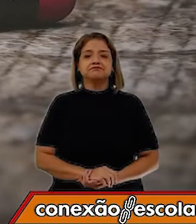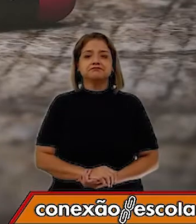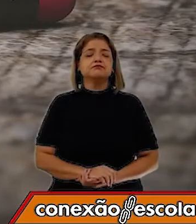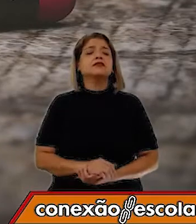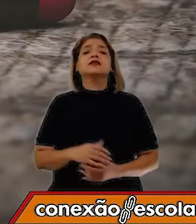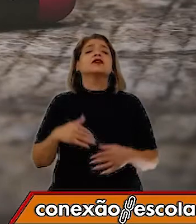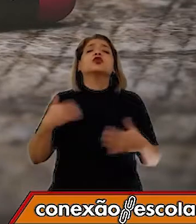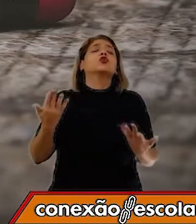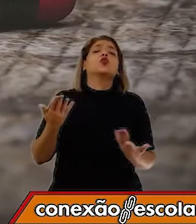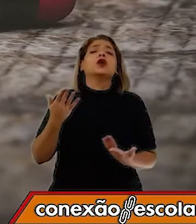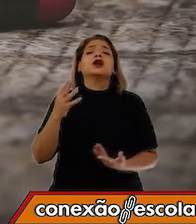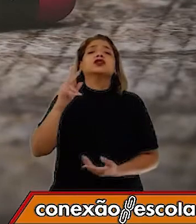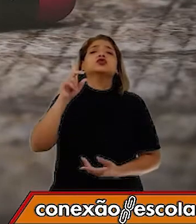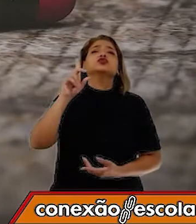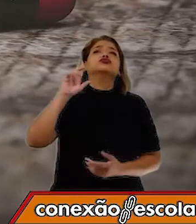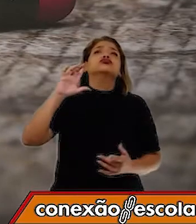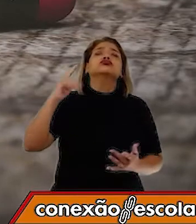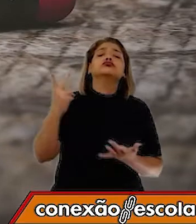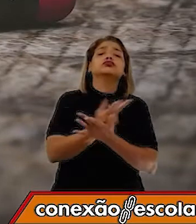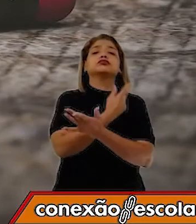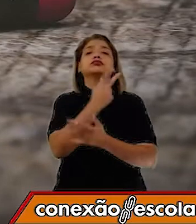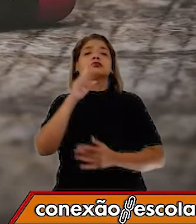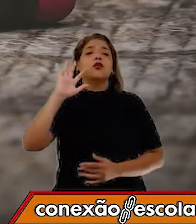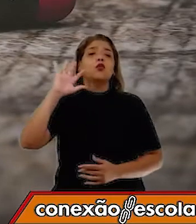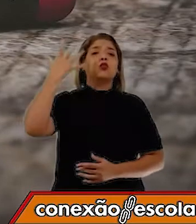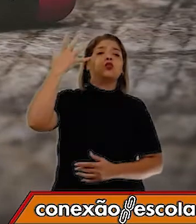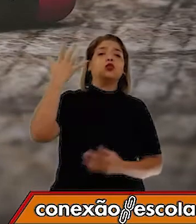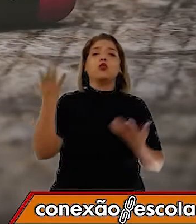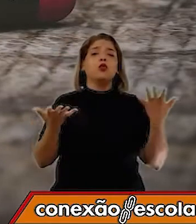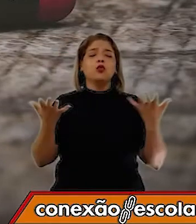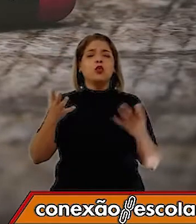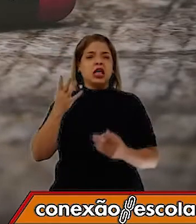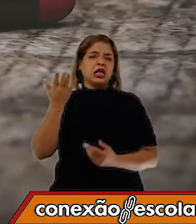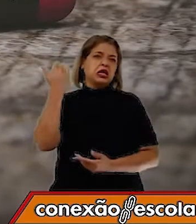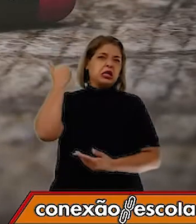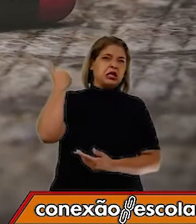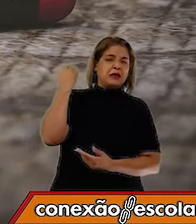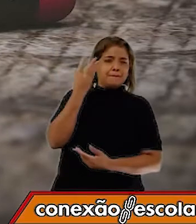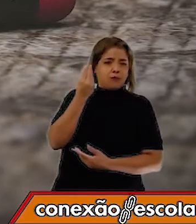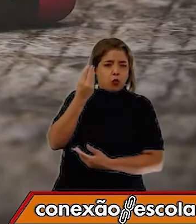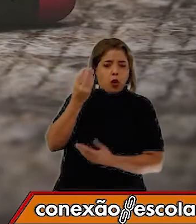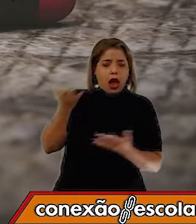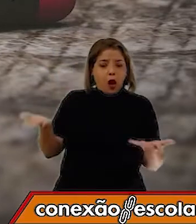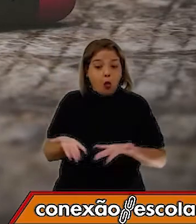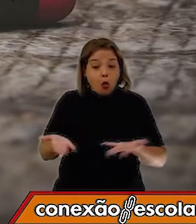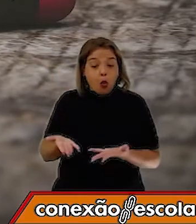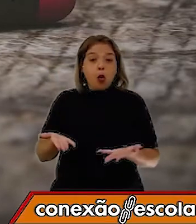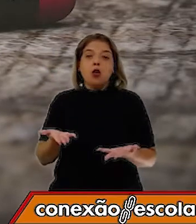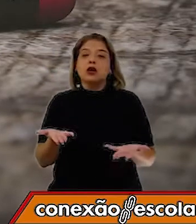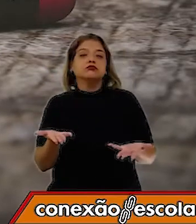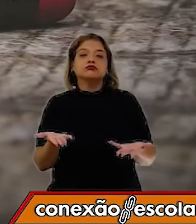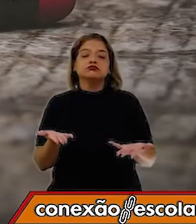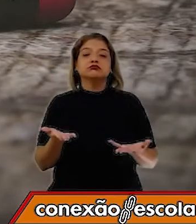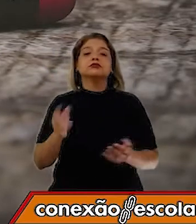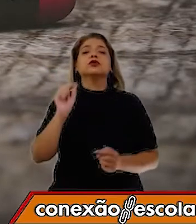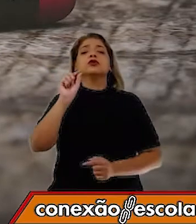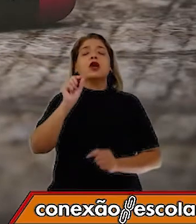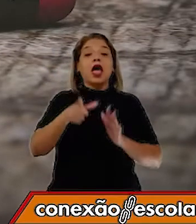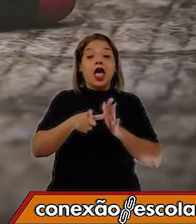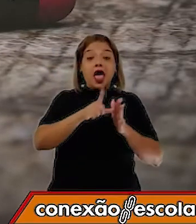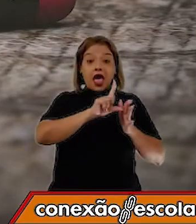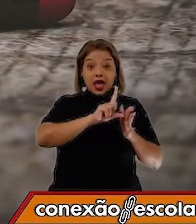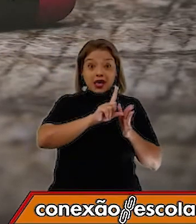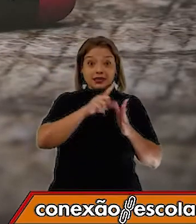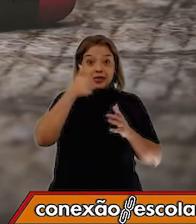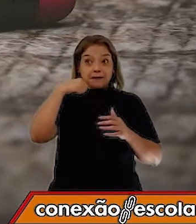Quando que aconteceu? Será que foi há muito tempo ou pouco tempo? Será que foi antes ou depois da